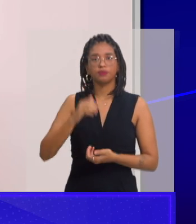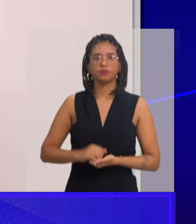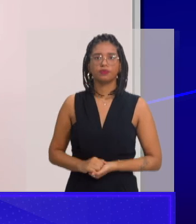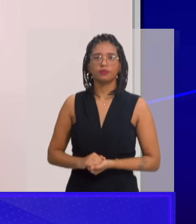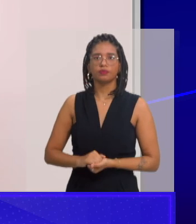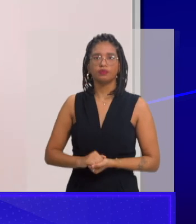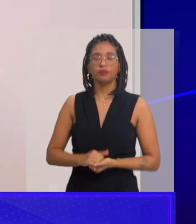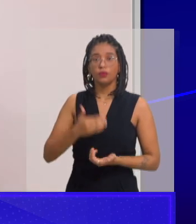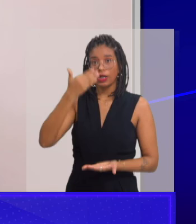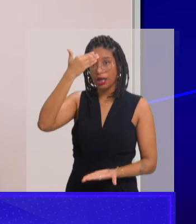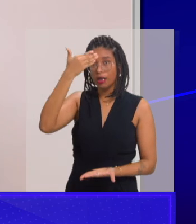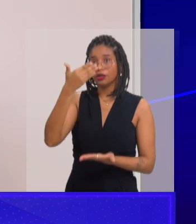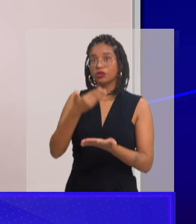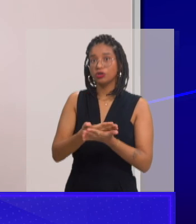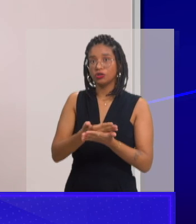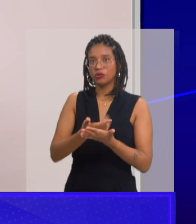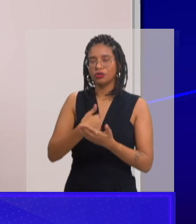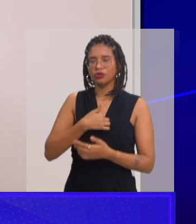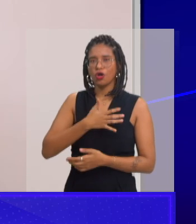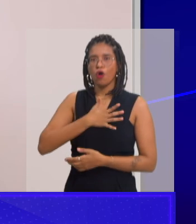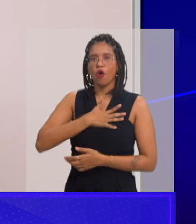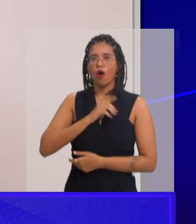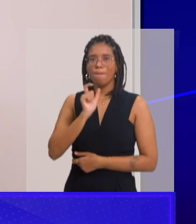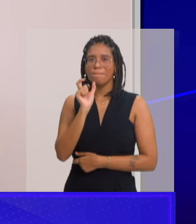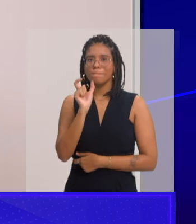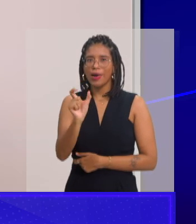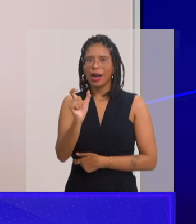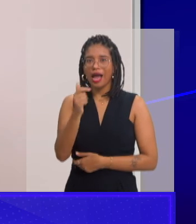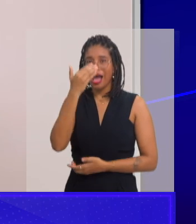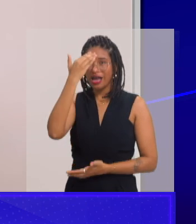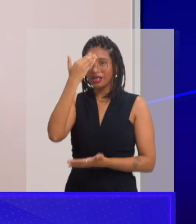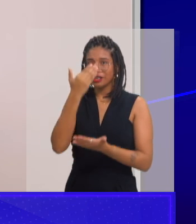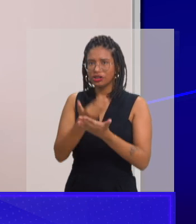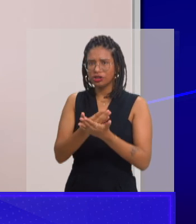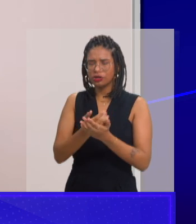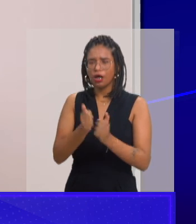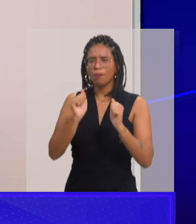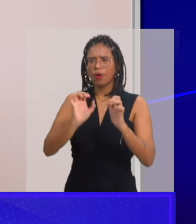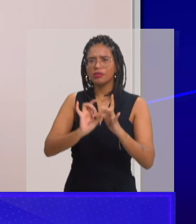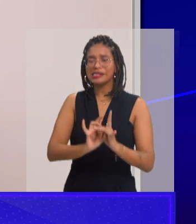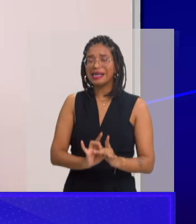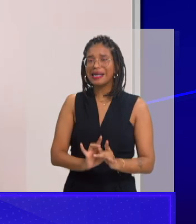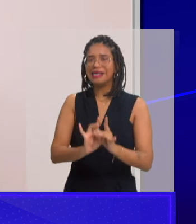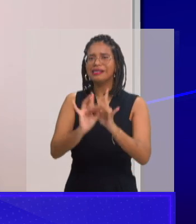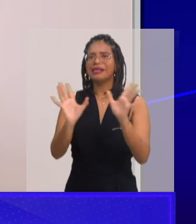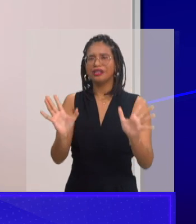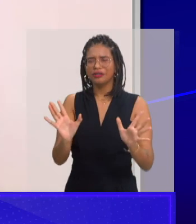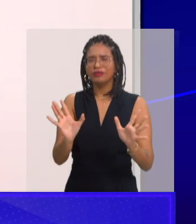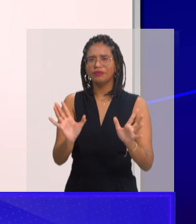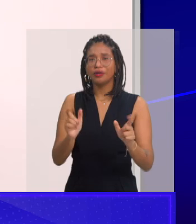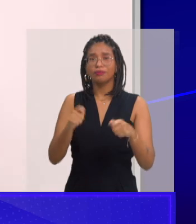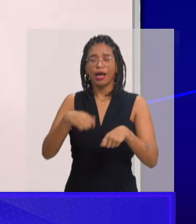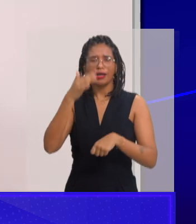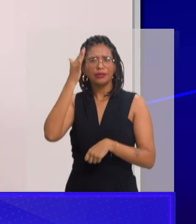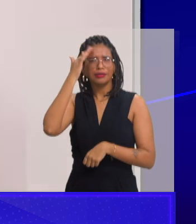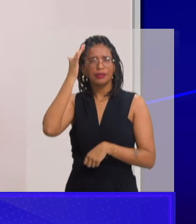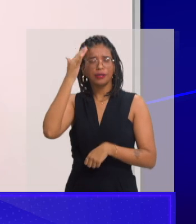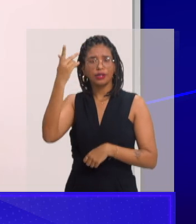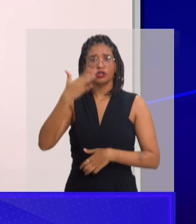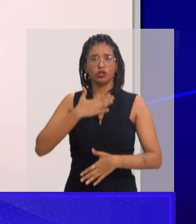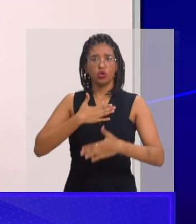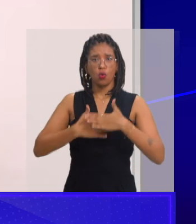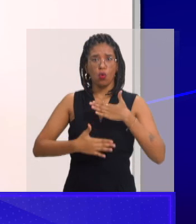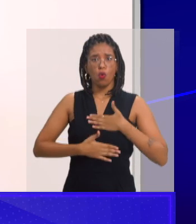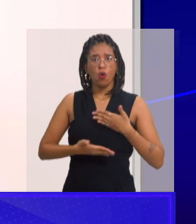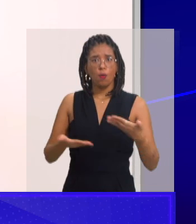é acredite. Eu gosto muito dessa palavra, acreditar e permitir. Permita-se a entender que seu